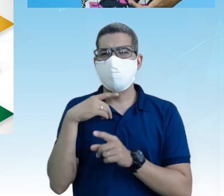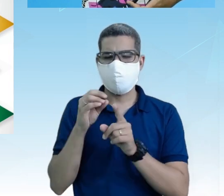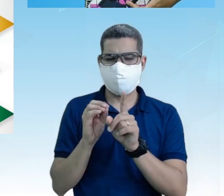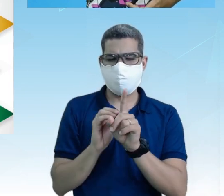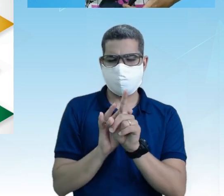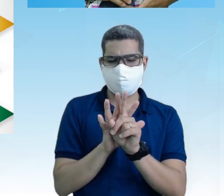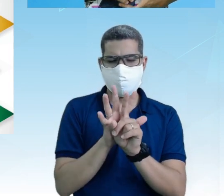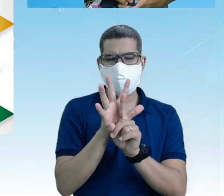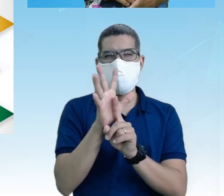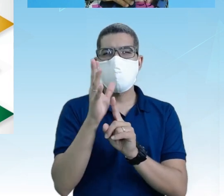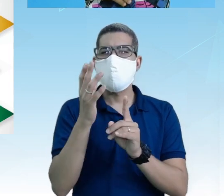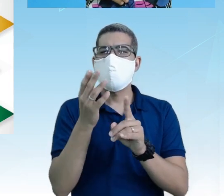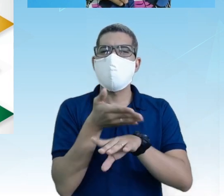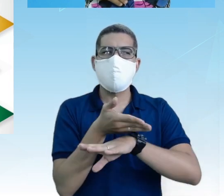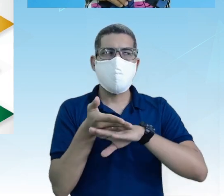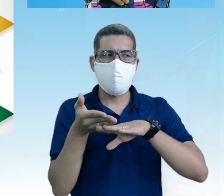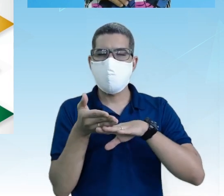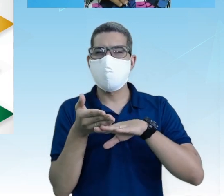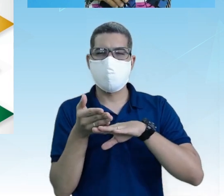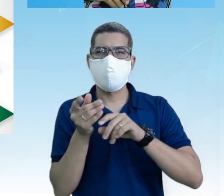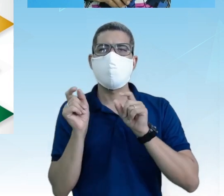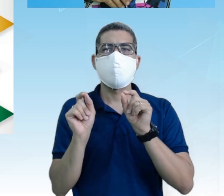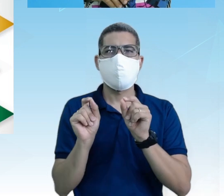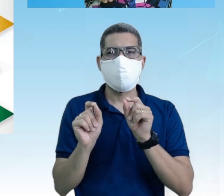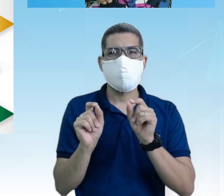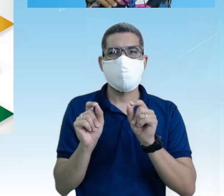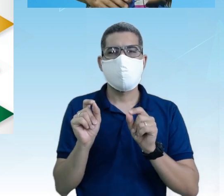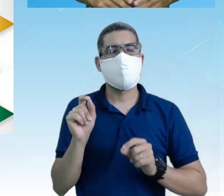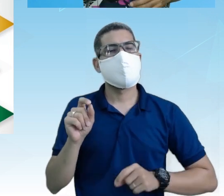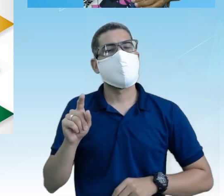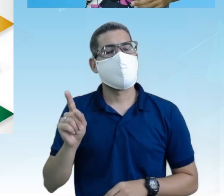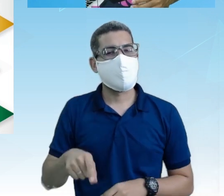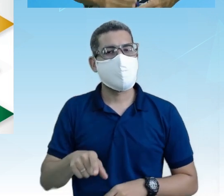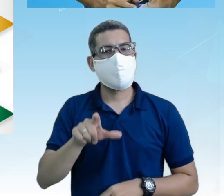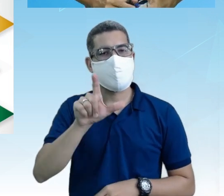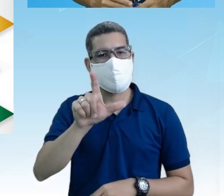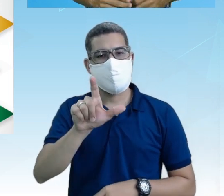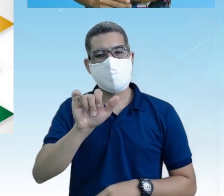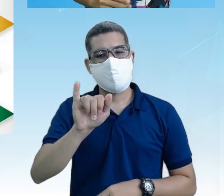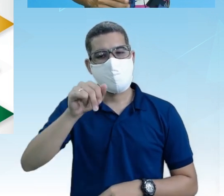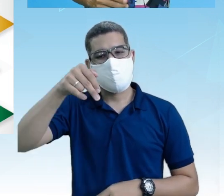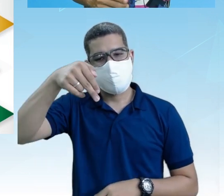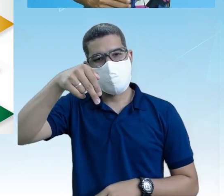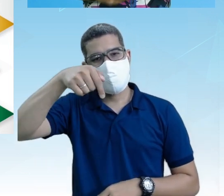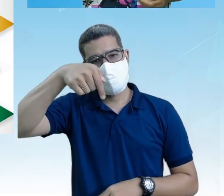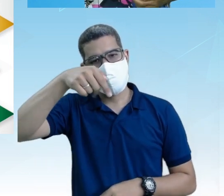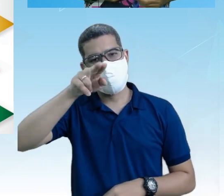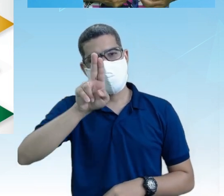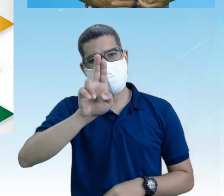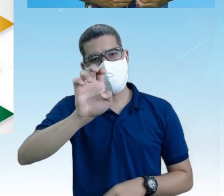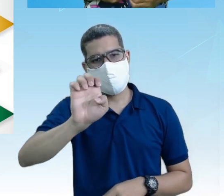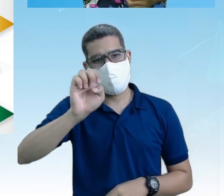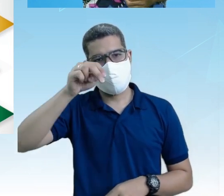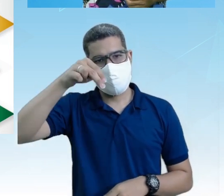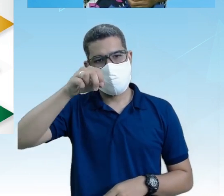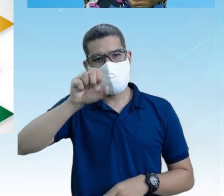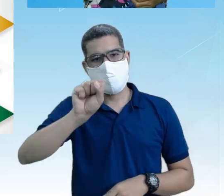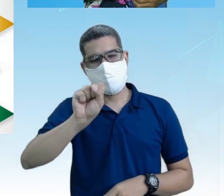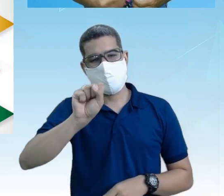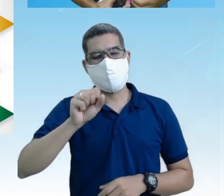manchas brancas. Aquela manchinha branca ali é justamente os líquens, que a gente tem os fungos e